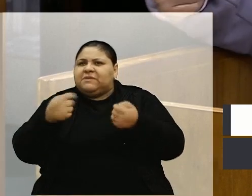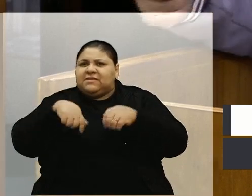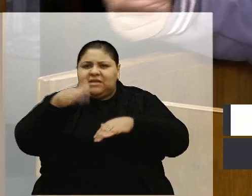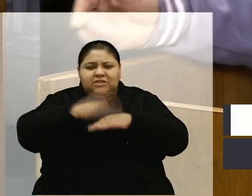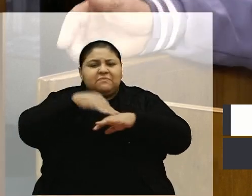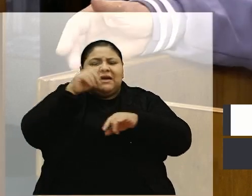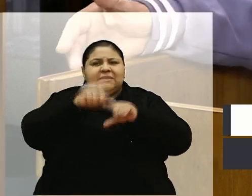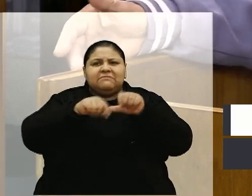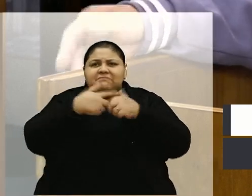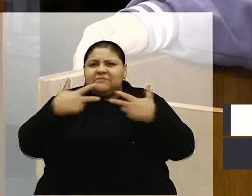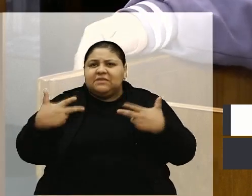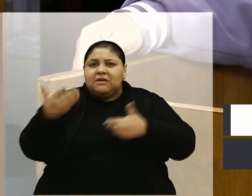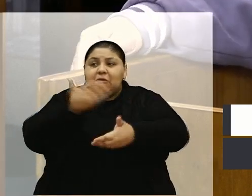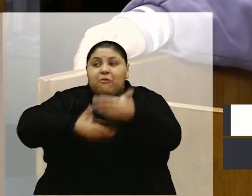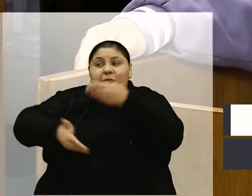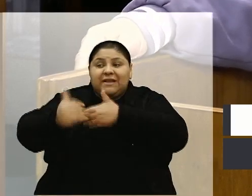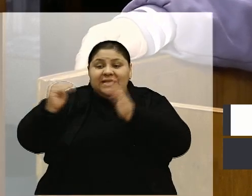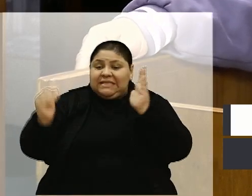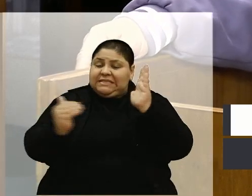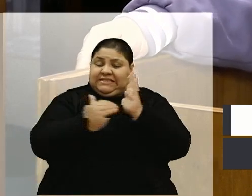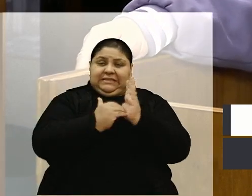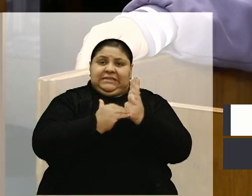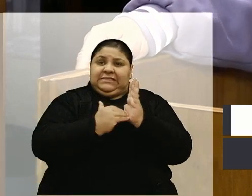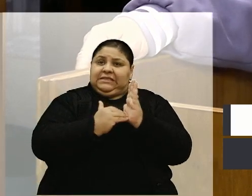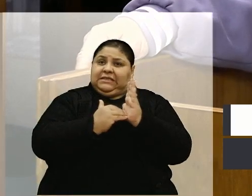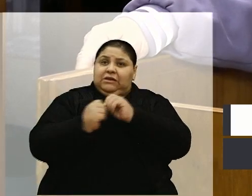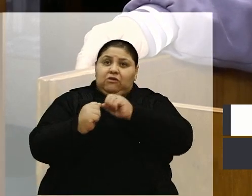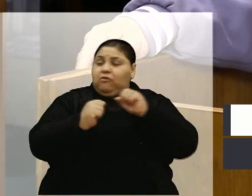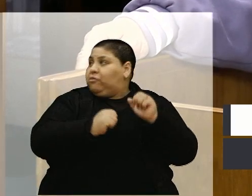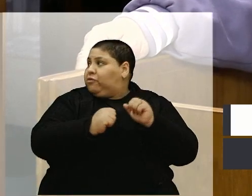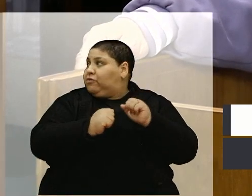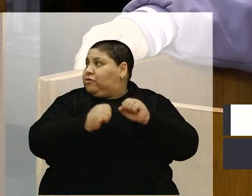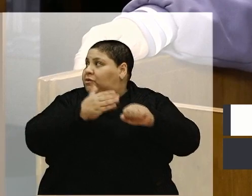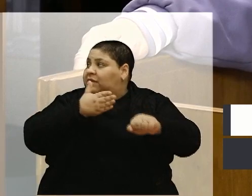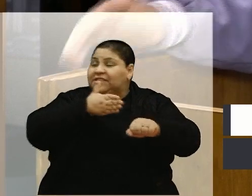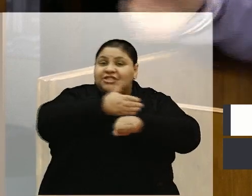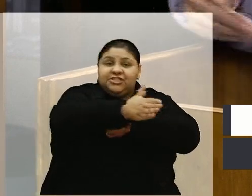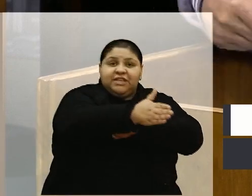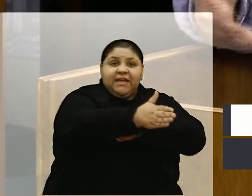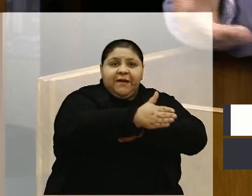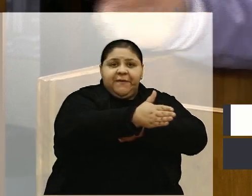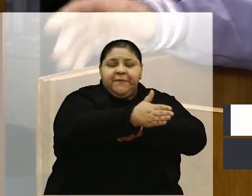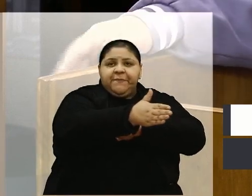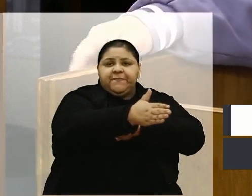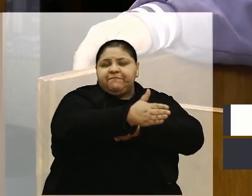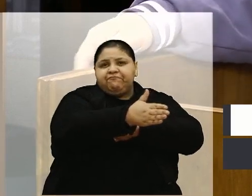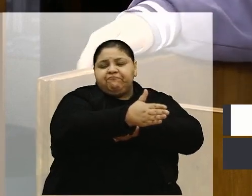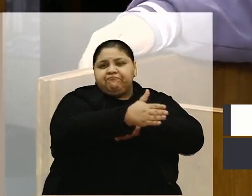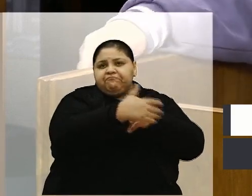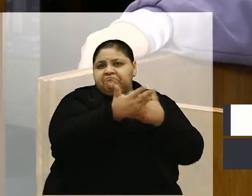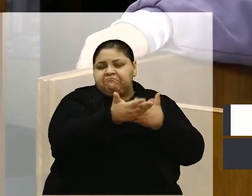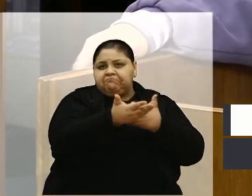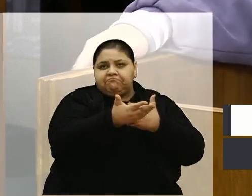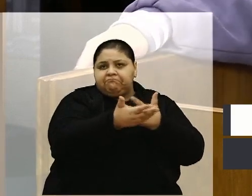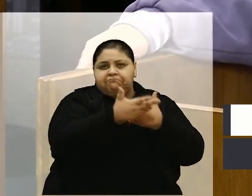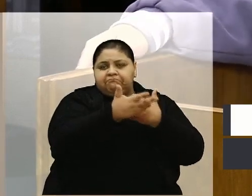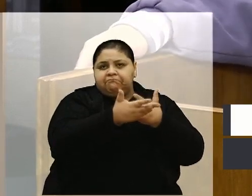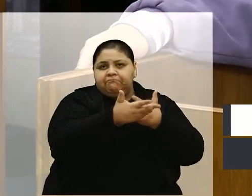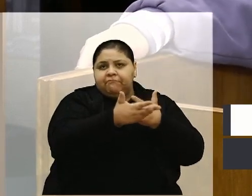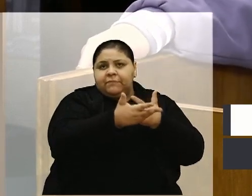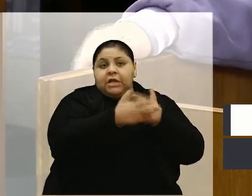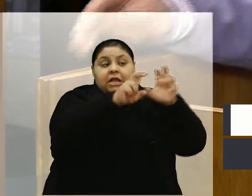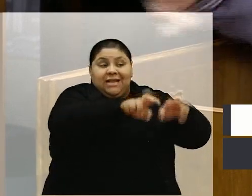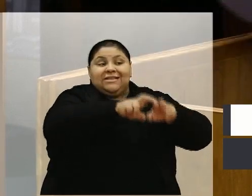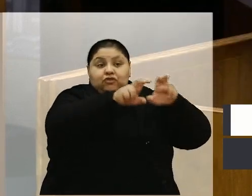o mínimo, que é de ir precariamente poder chegar nas suas, enfim, nas suas lavouras